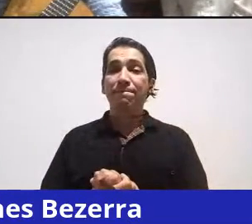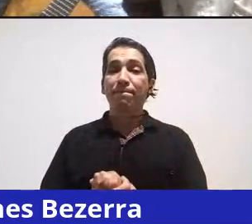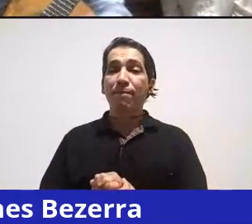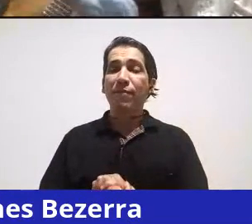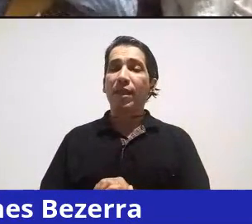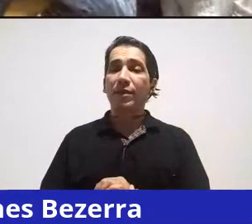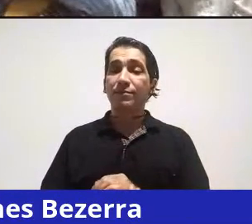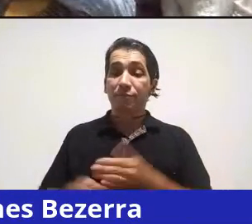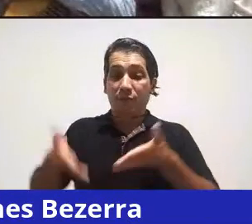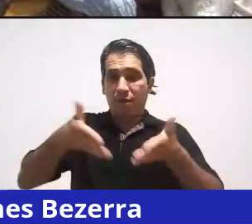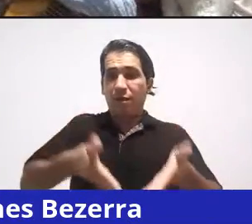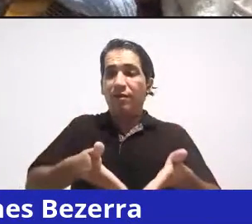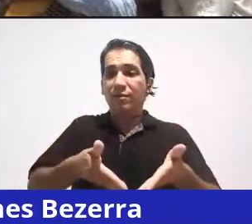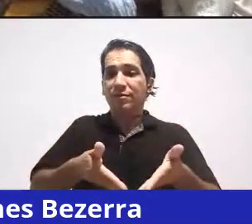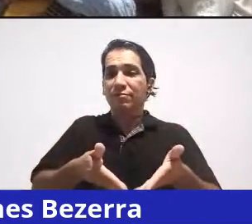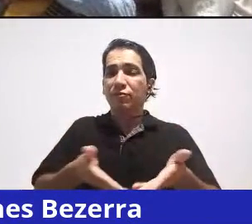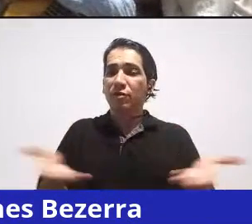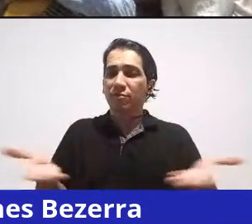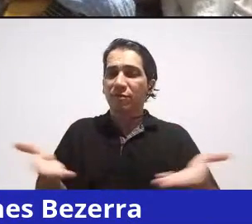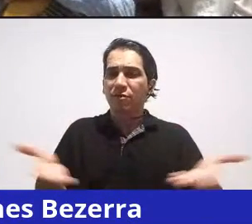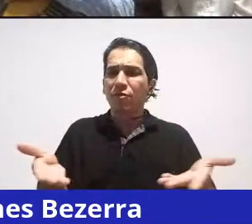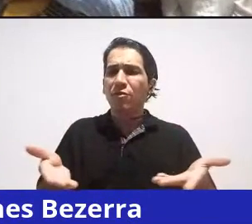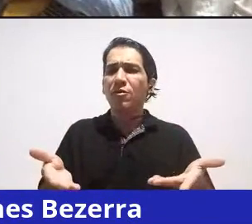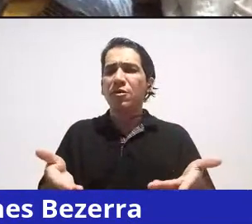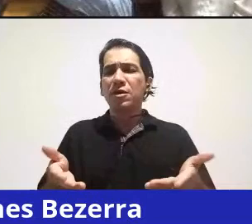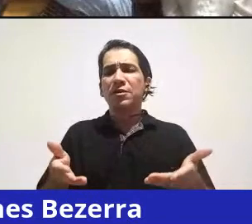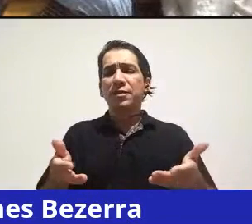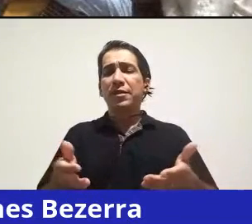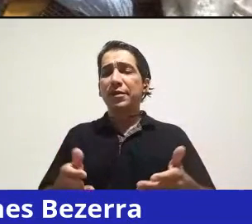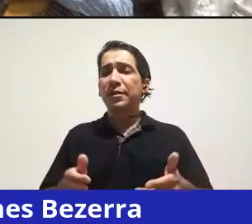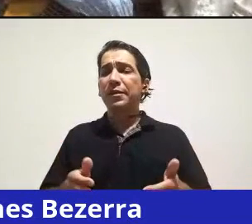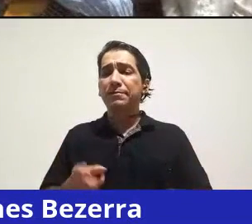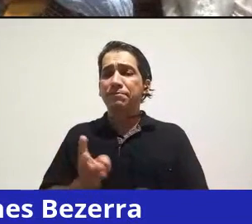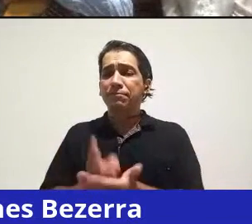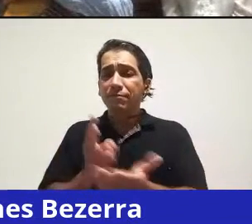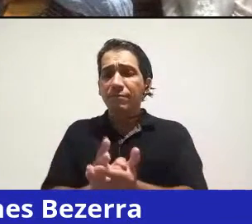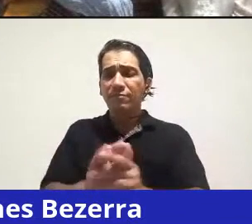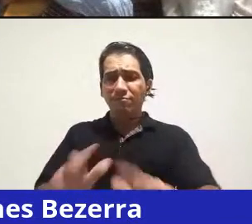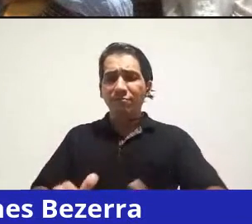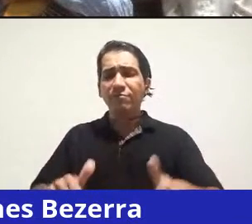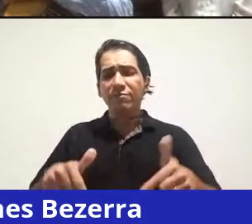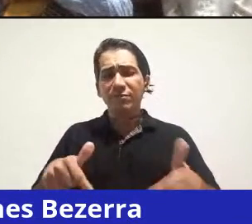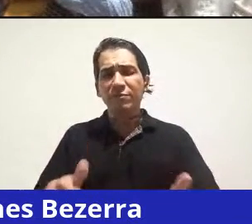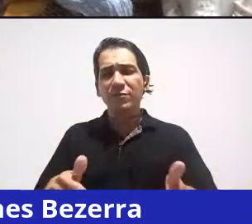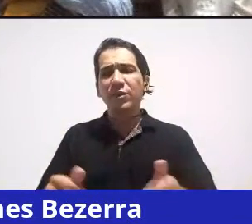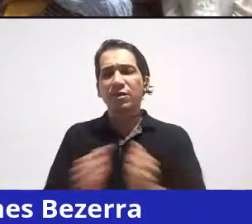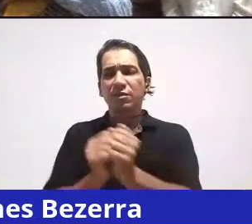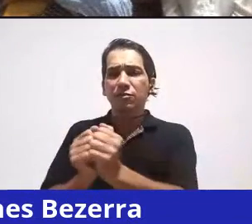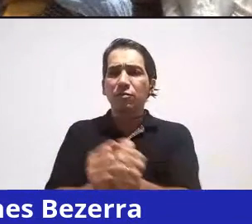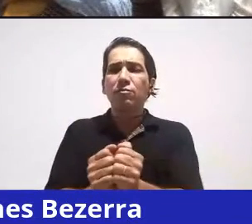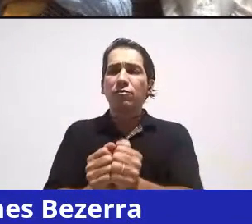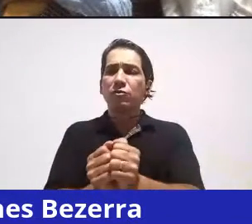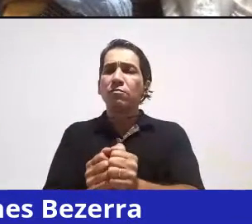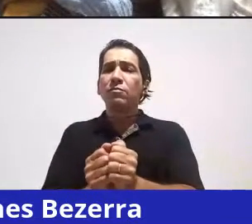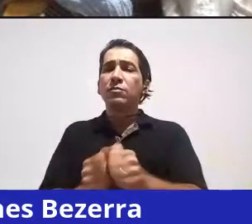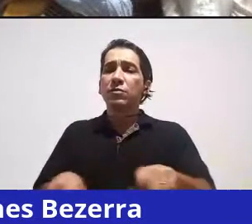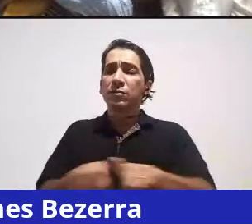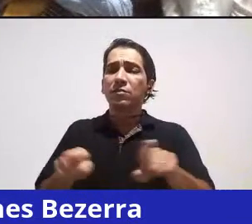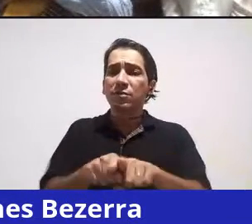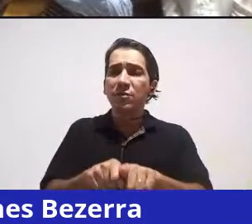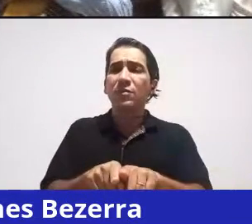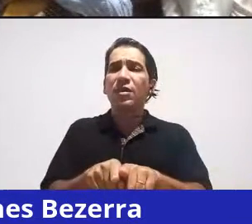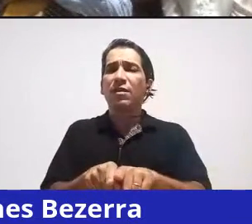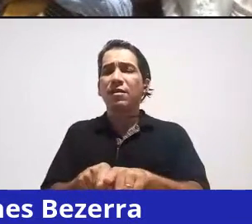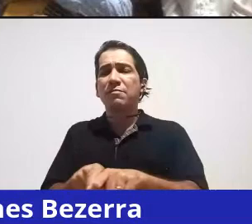está aqui presente, um grande esforço, um grande empenho, sempre com bastante carinho com o nosso campus de Naviraí, por